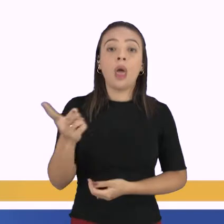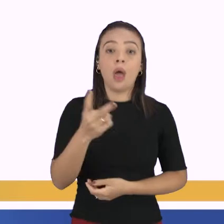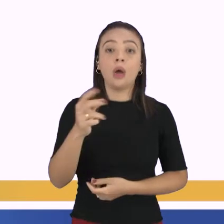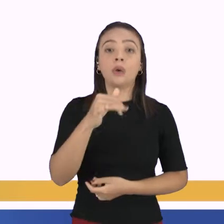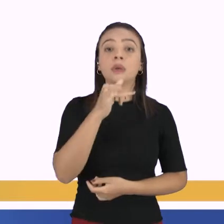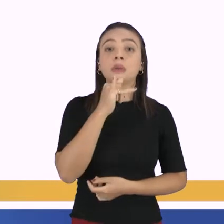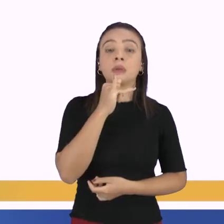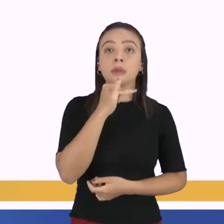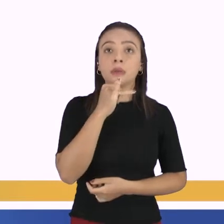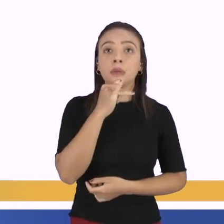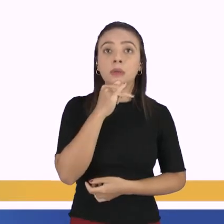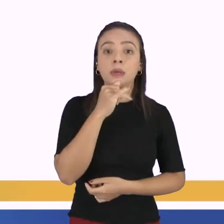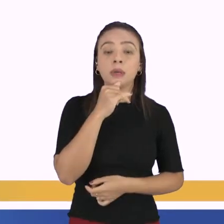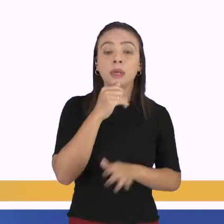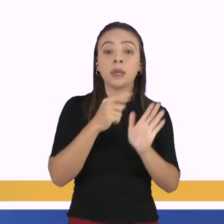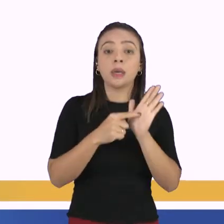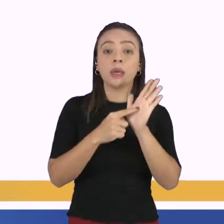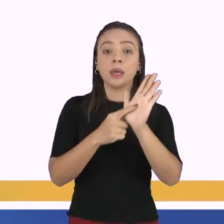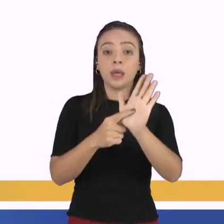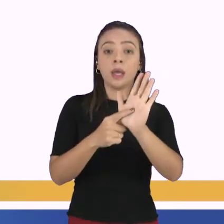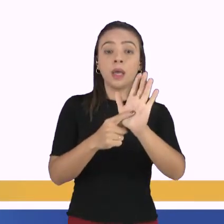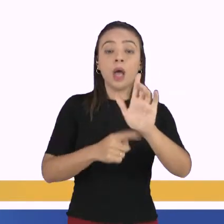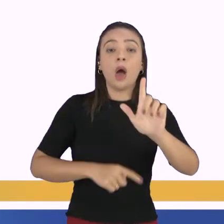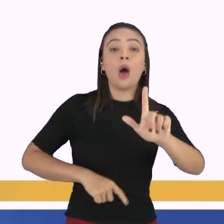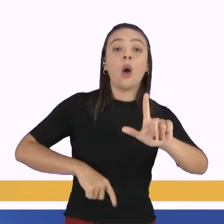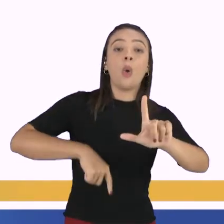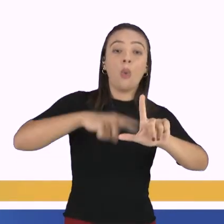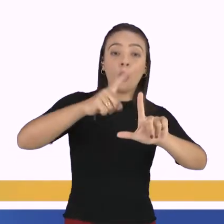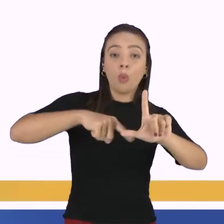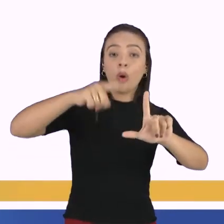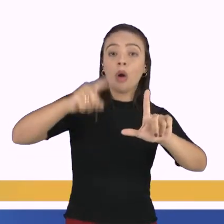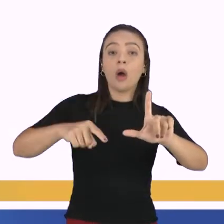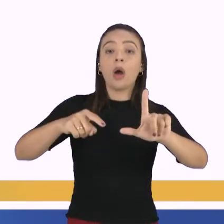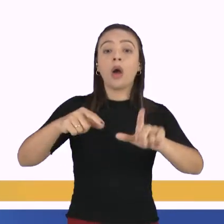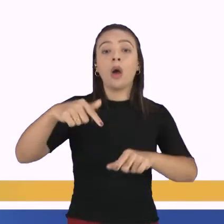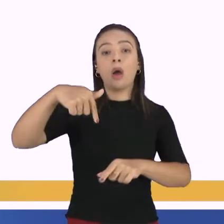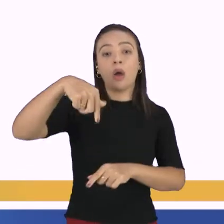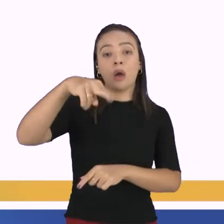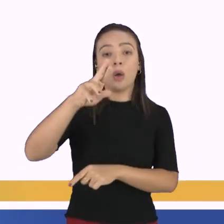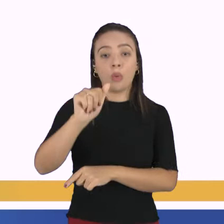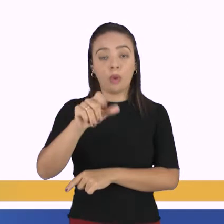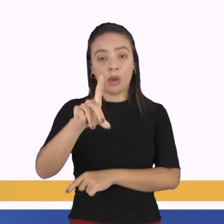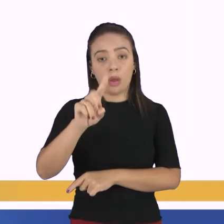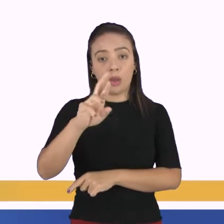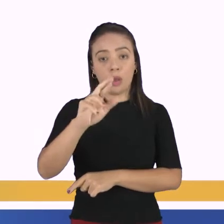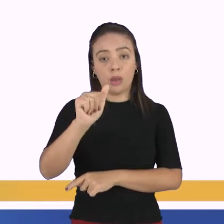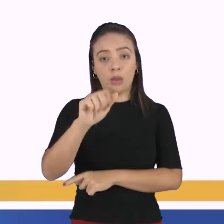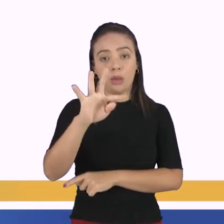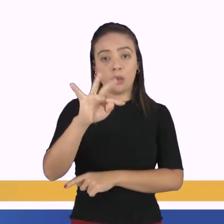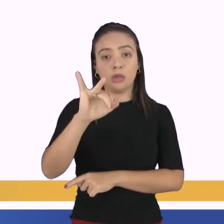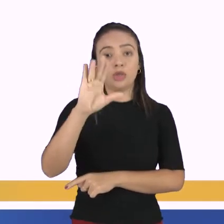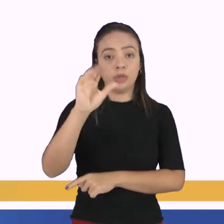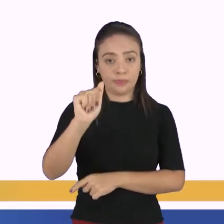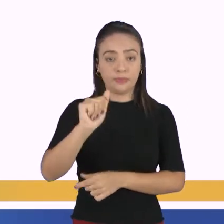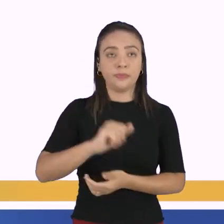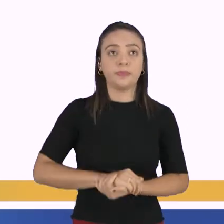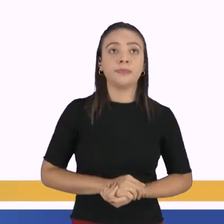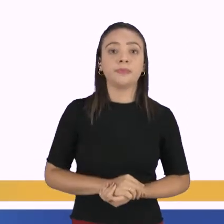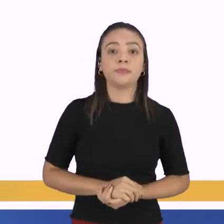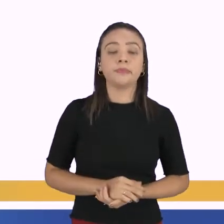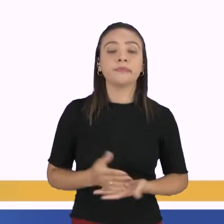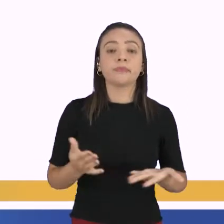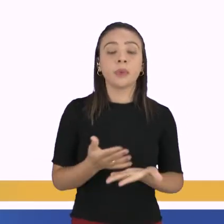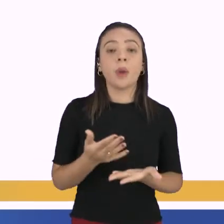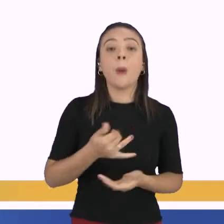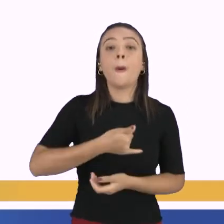aí representam o gráfico de funções quadráticas, um tipo de função que você vai ver lá no ensino médio, certinho? Então